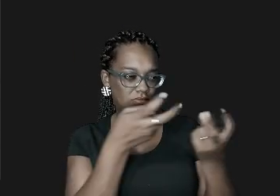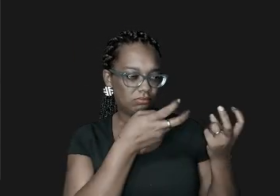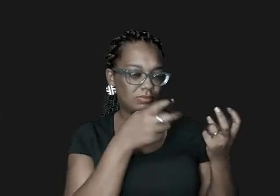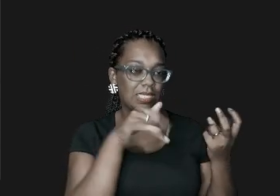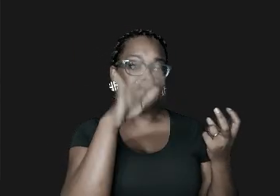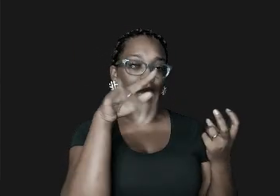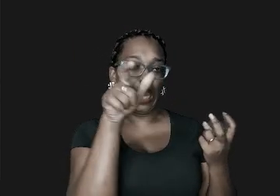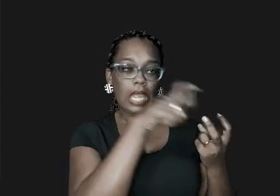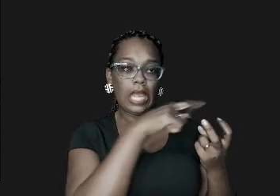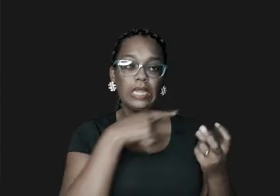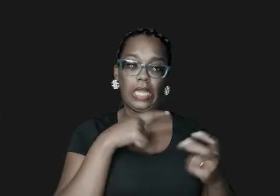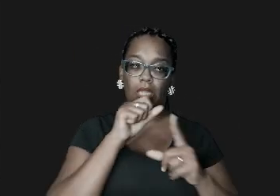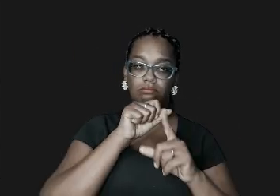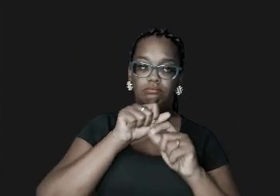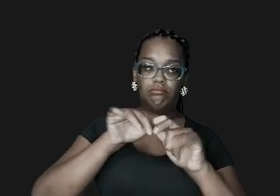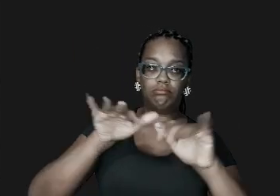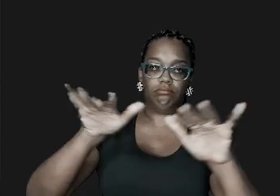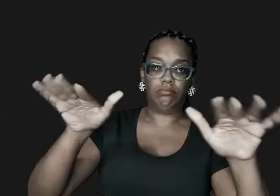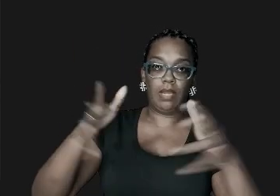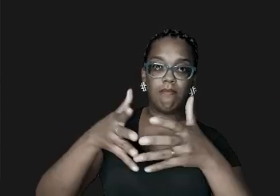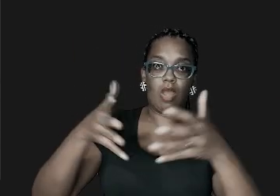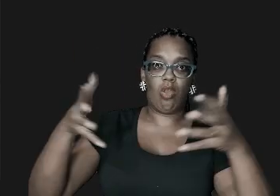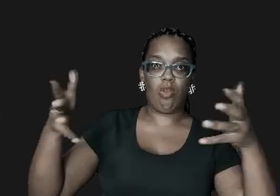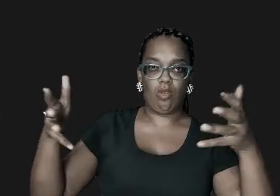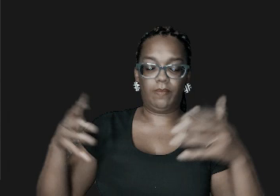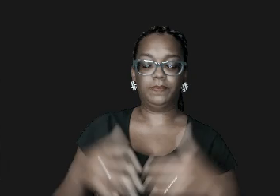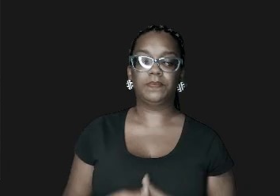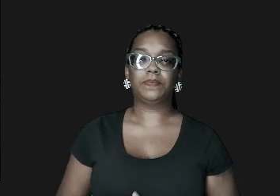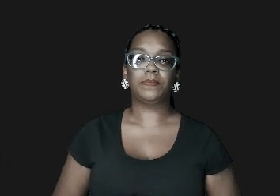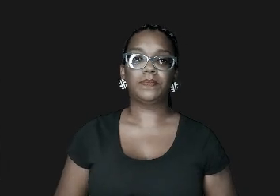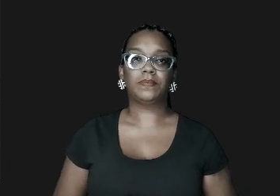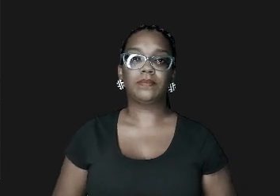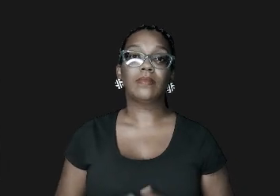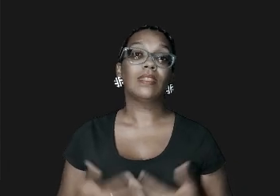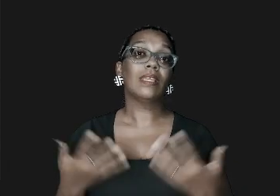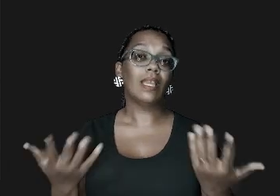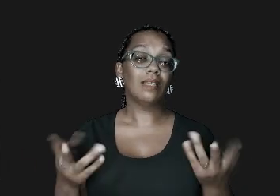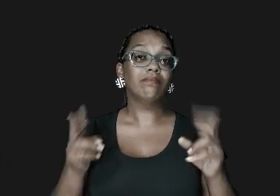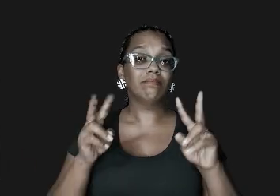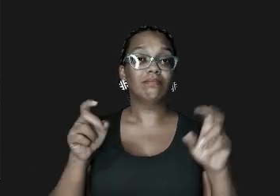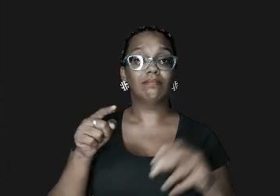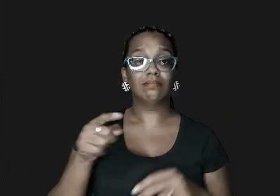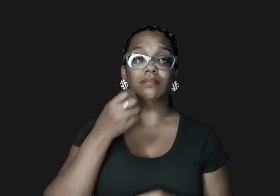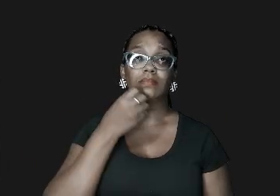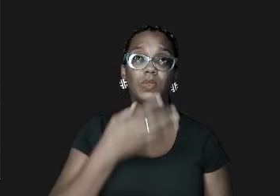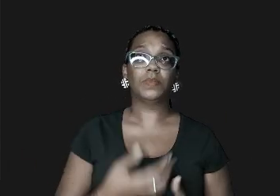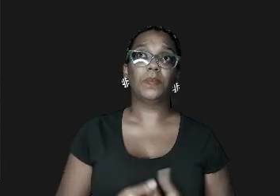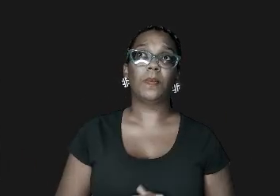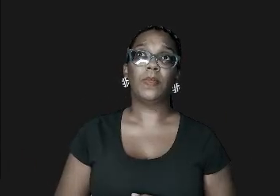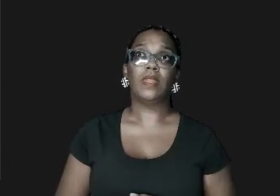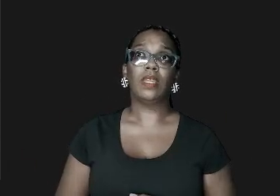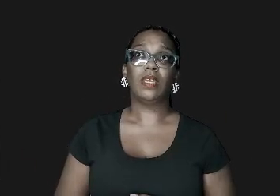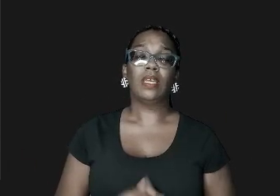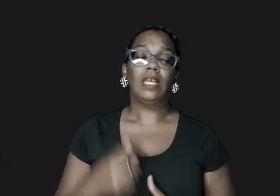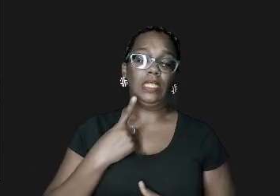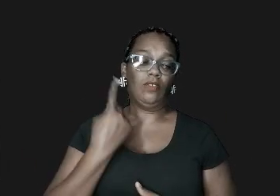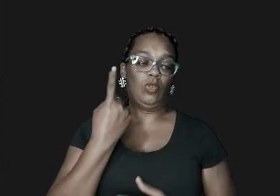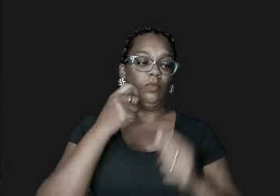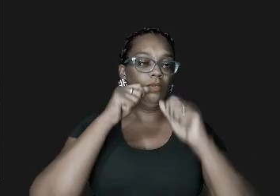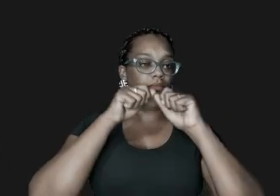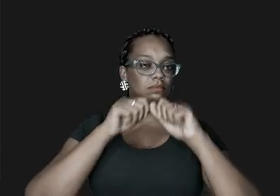essas pessoas que a gente tem que olhar aquelas pessoas que têm um alcance maior junto investidor E aí nesse sentido